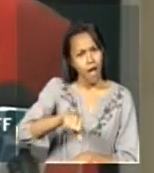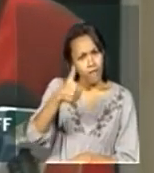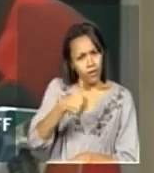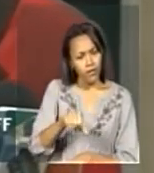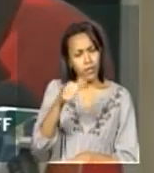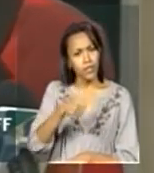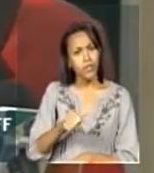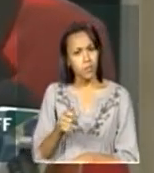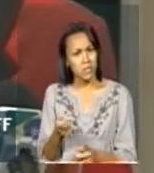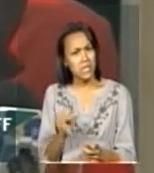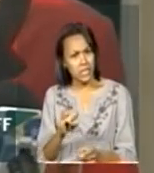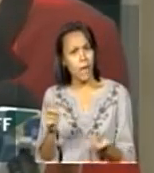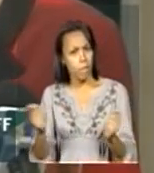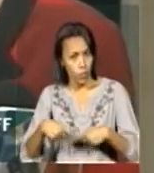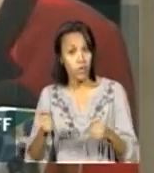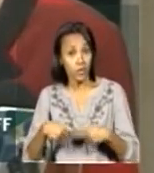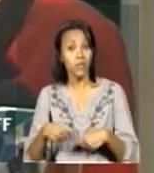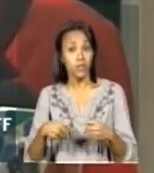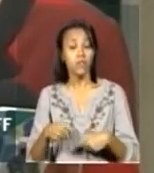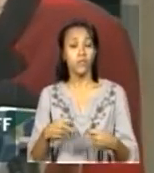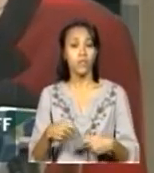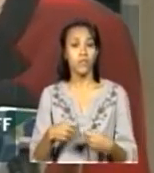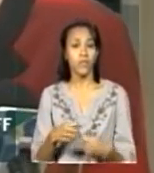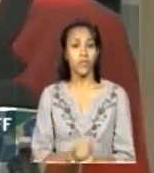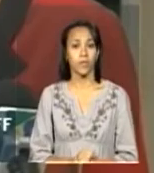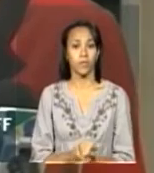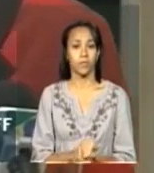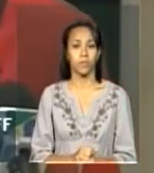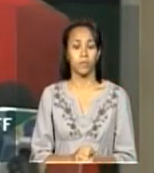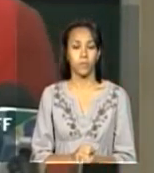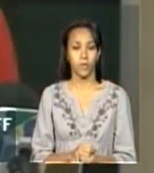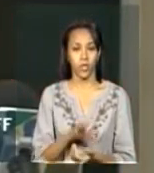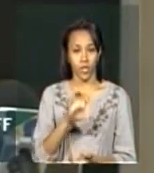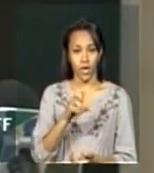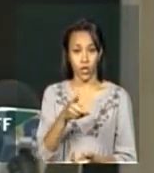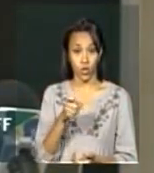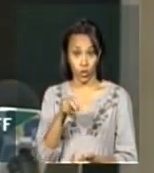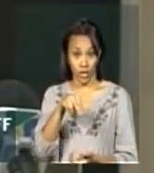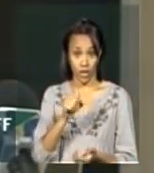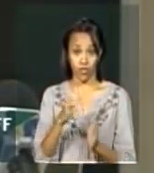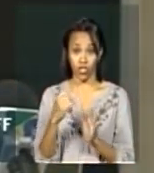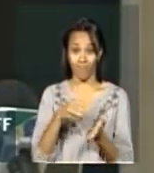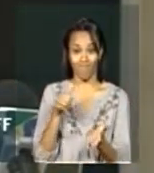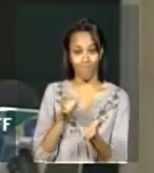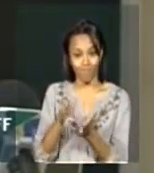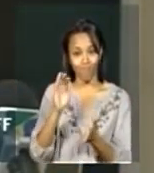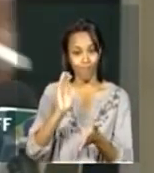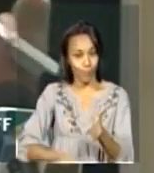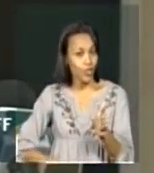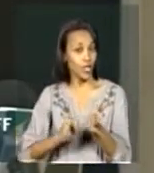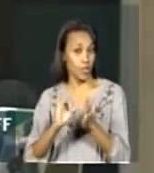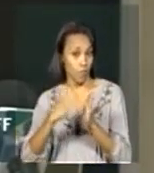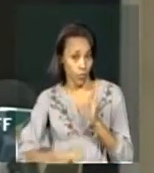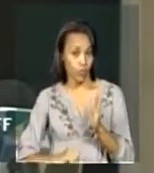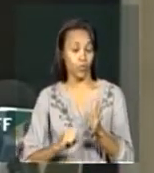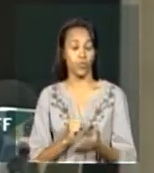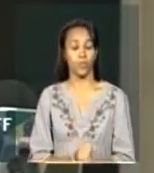possibilidades, mais possibilidades de desoneração tributária. Qual área aí em